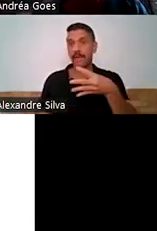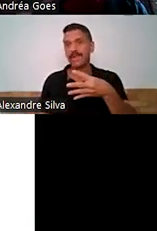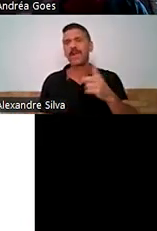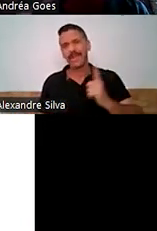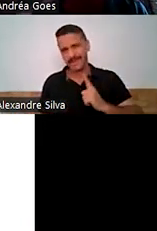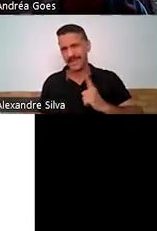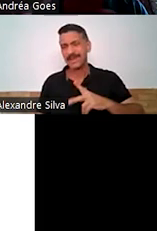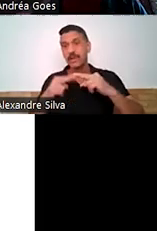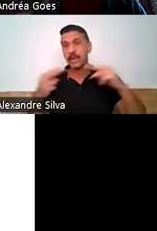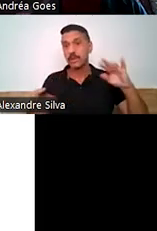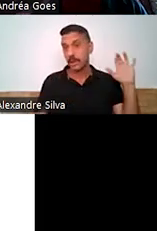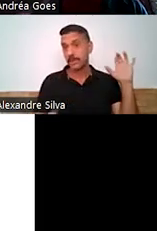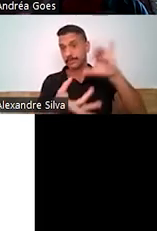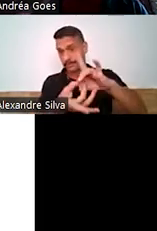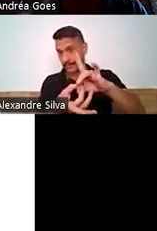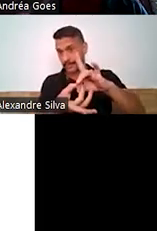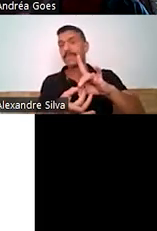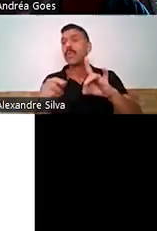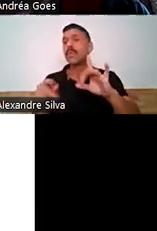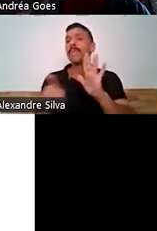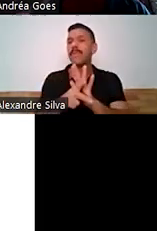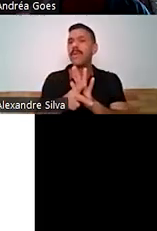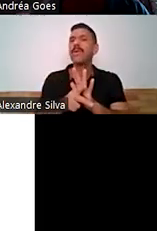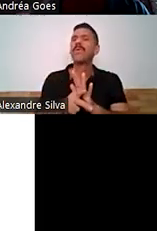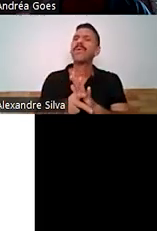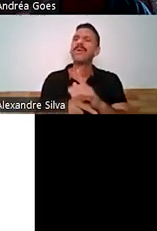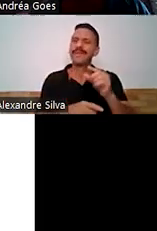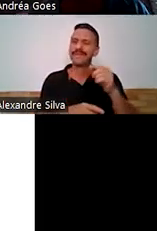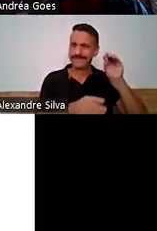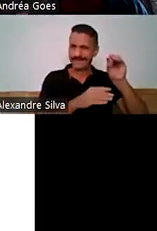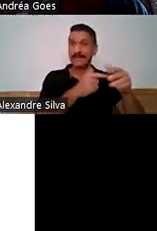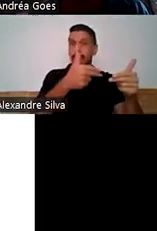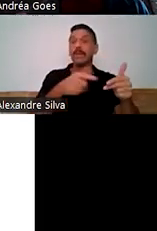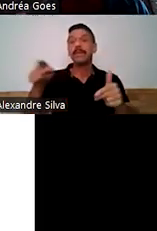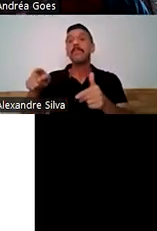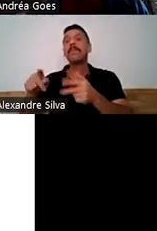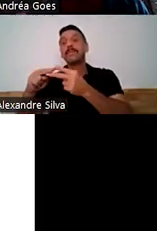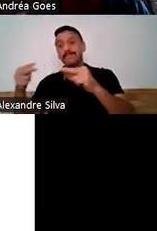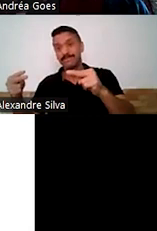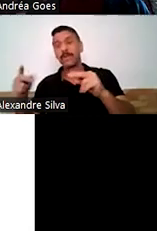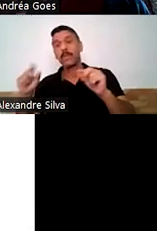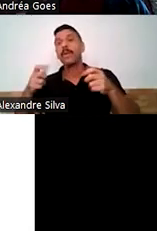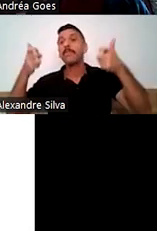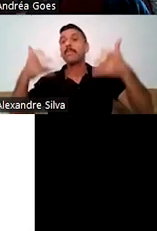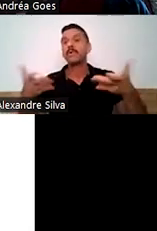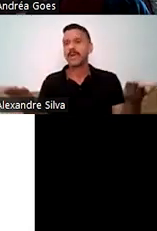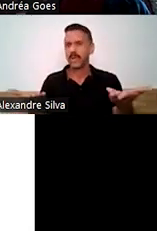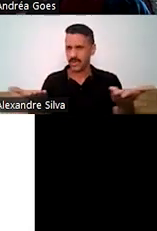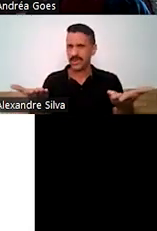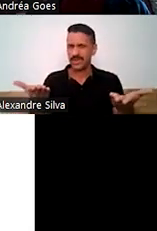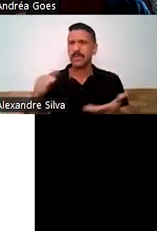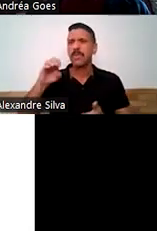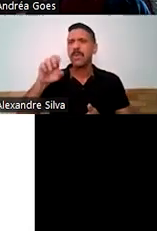é associar a genética mendeliana à genética molecular. E é isso que eu mostro aqui nesse exemplo. Então, o